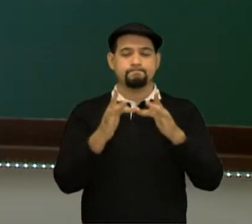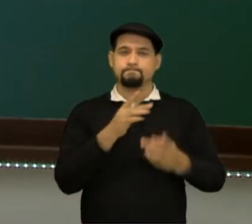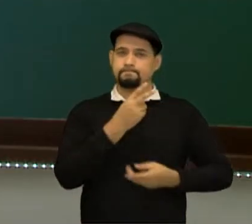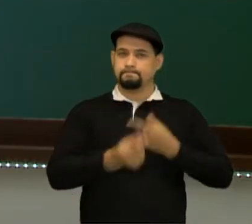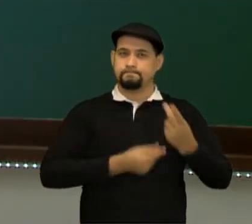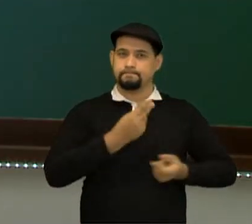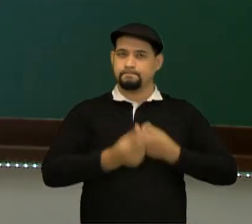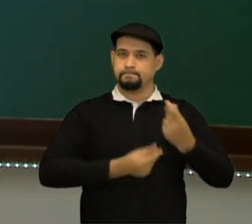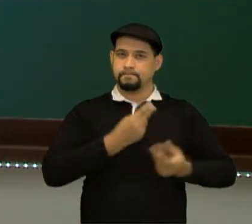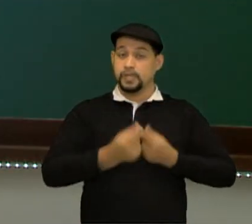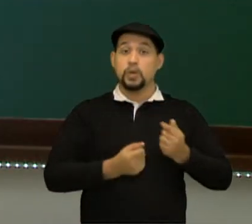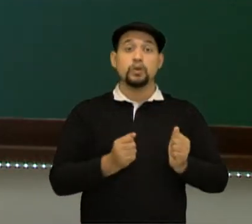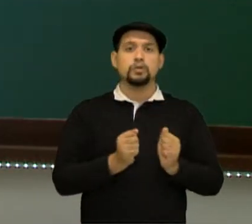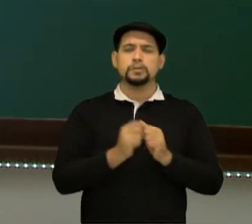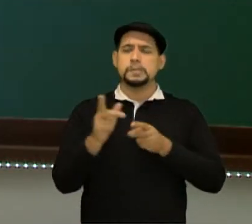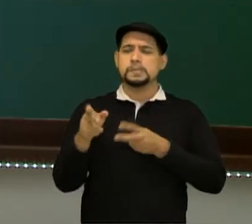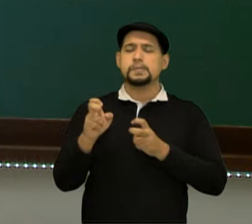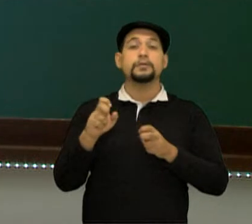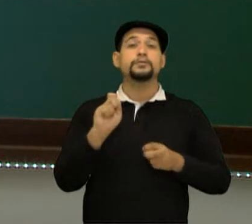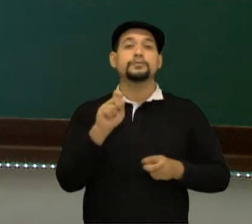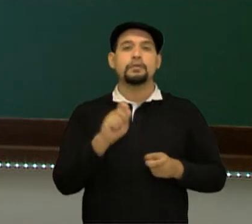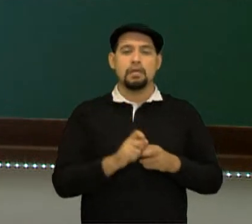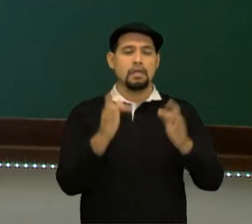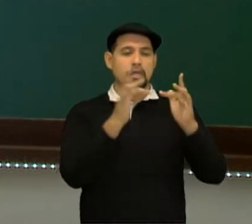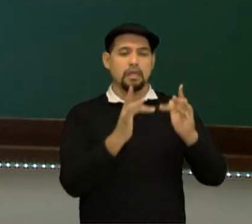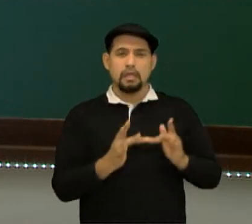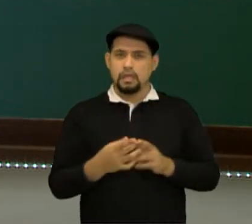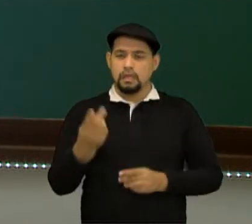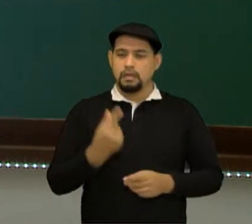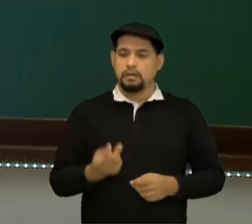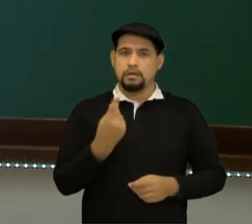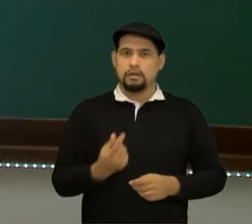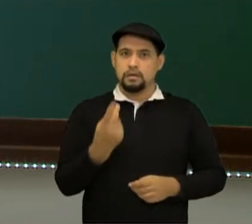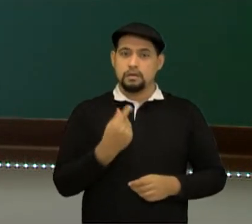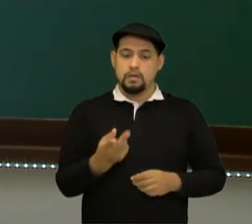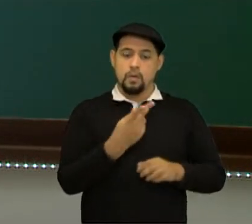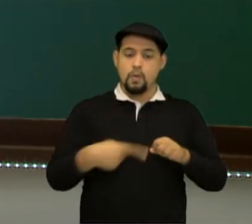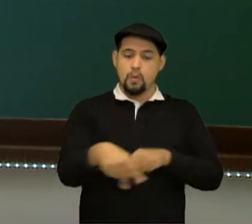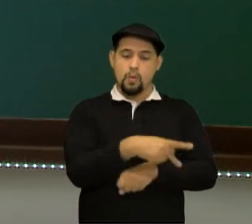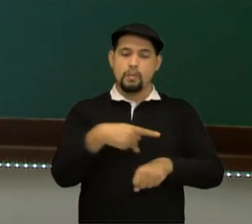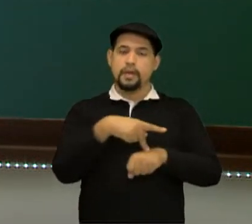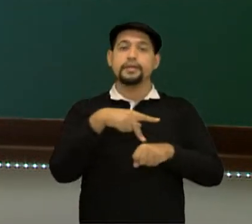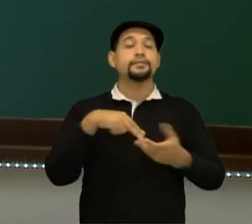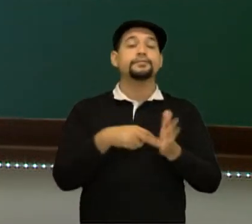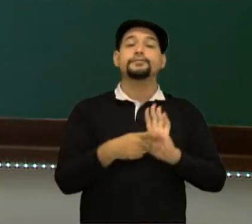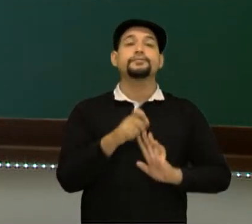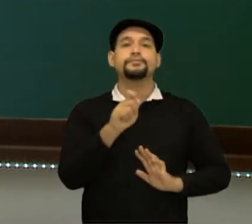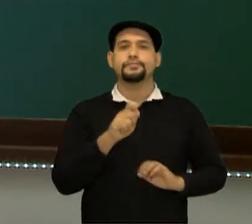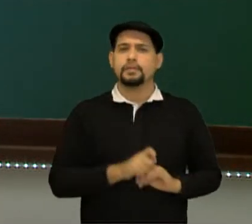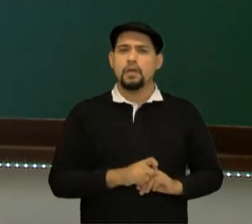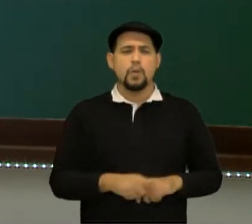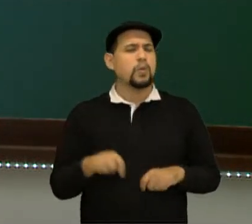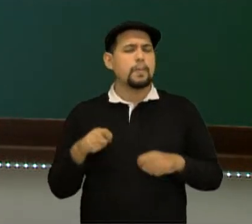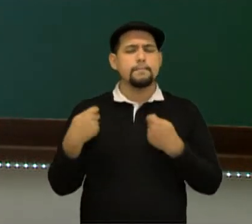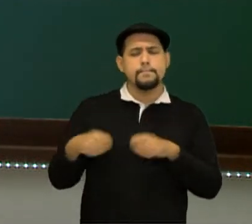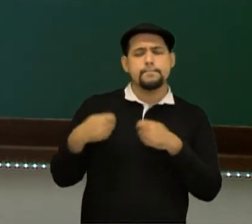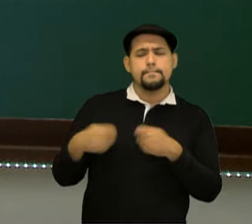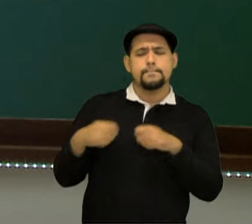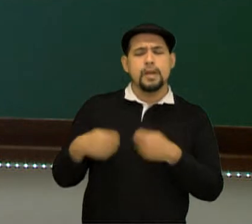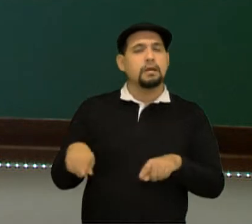econômico dentro dessa perspectiva de relacionamento econômico os países então viabilizam suas